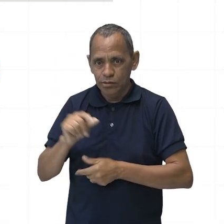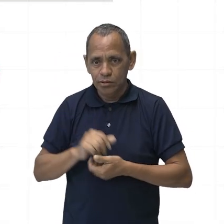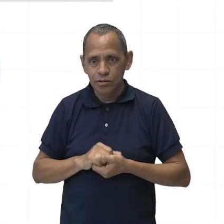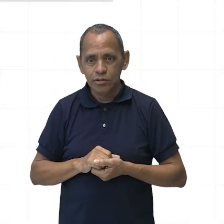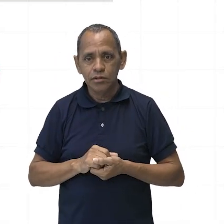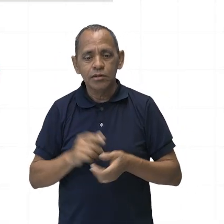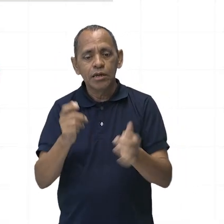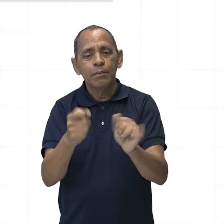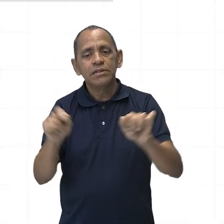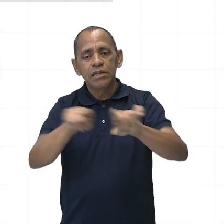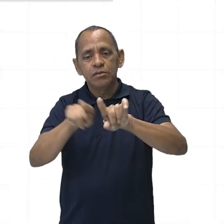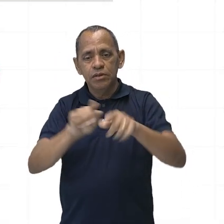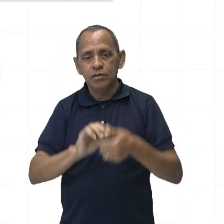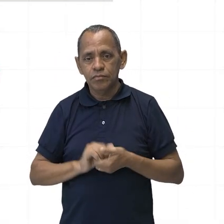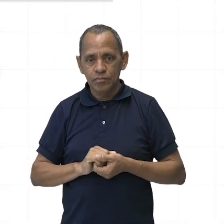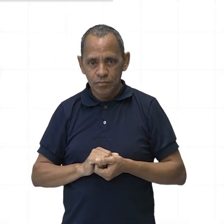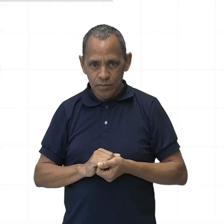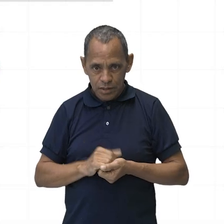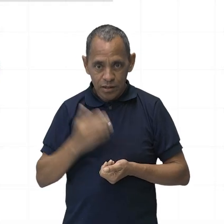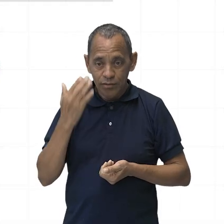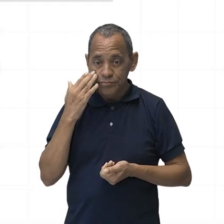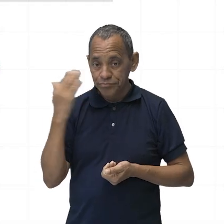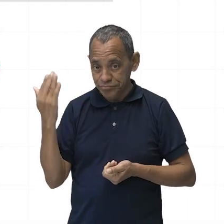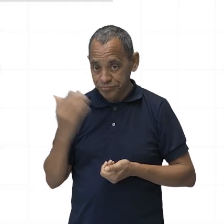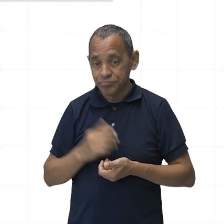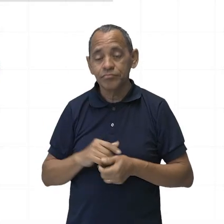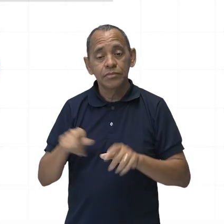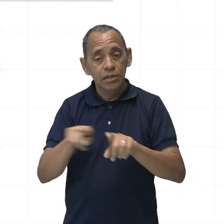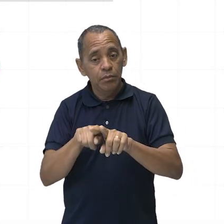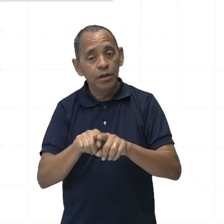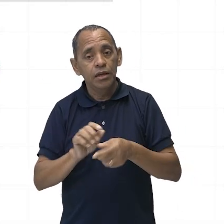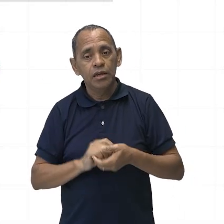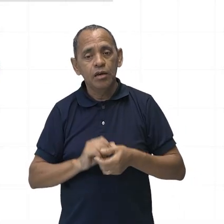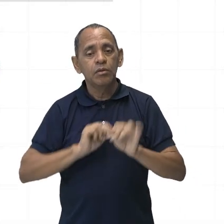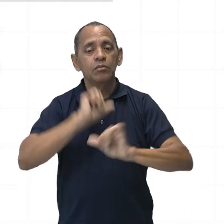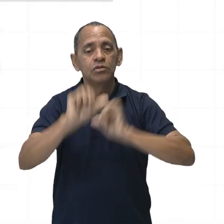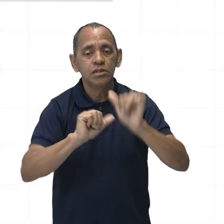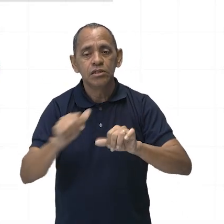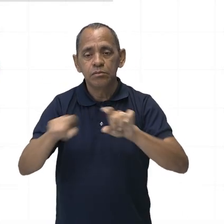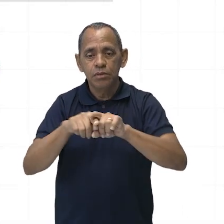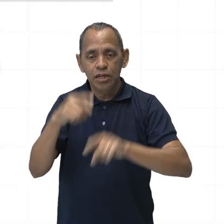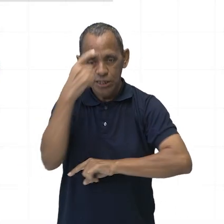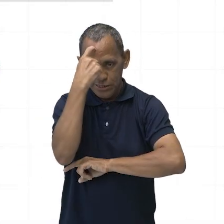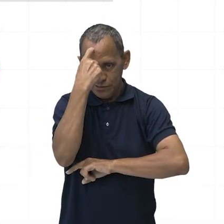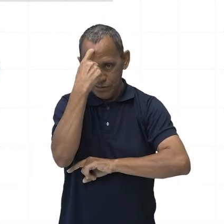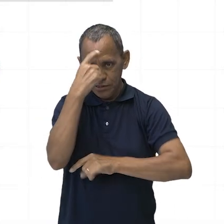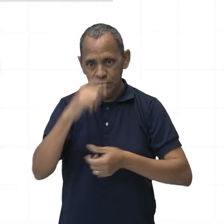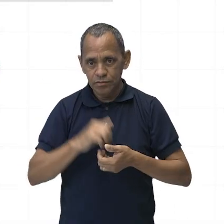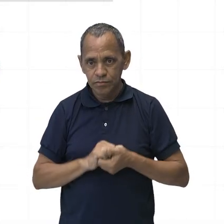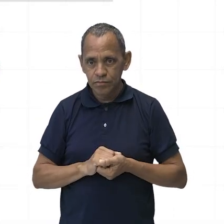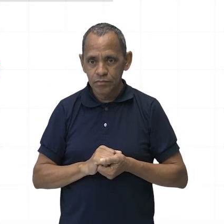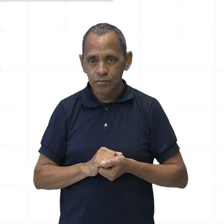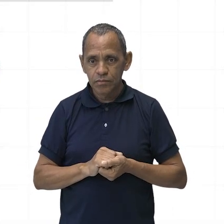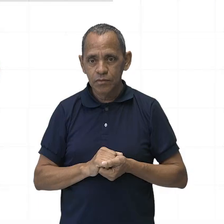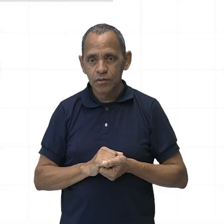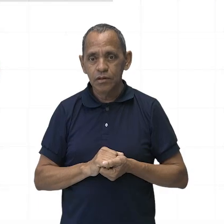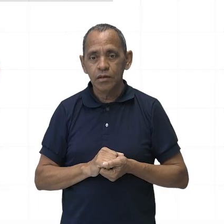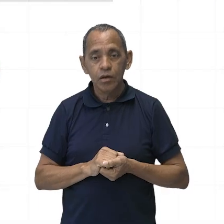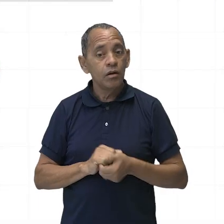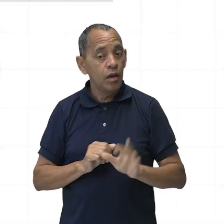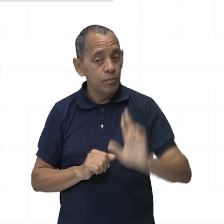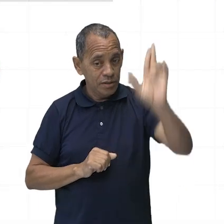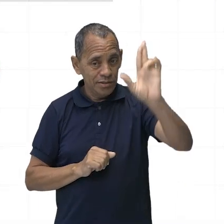tradição, o jainismo, que é uma releitura ou uma reforma do hinduísmo. Né? Um ilustre representante